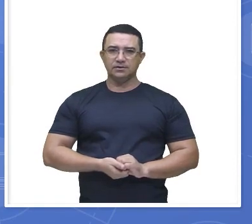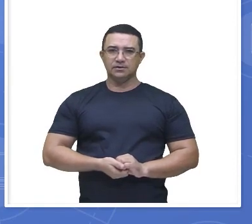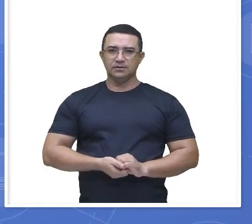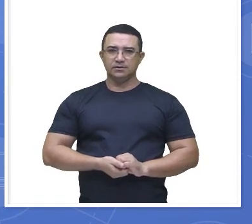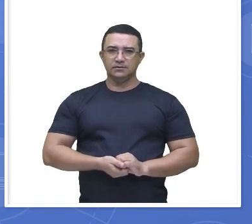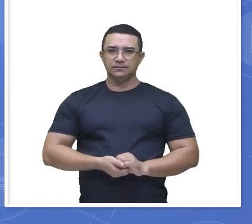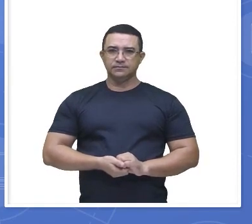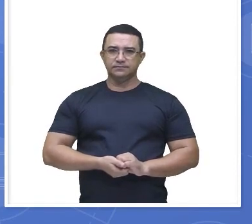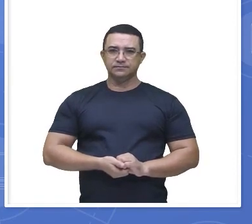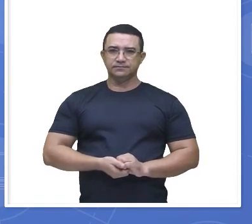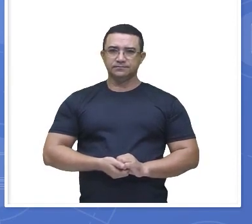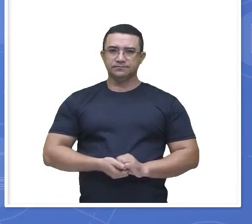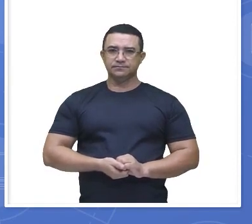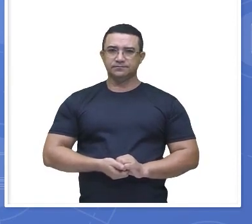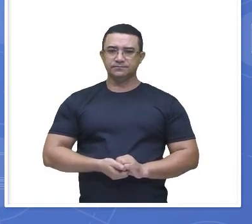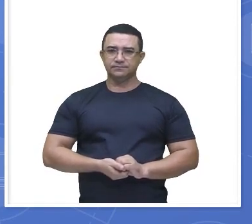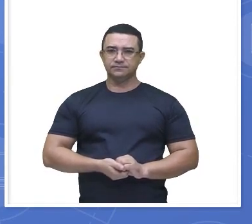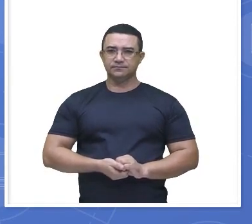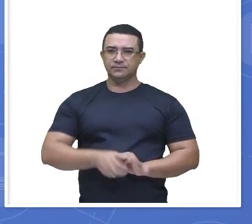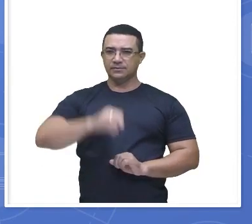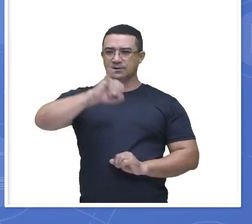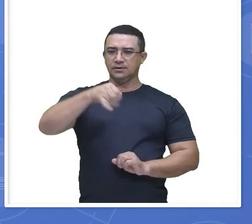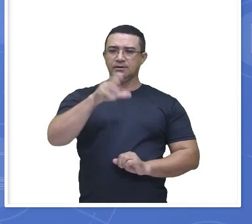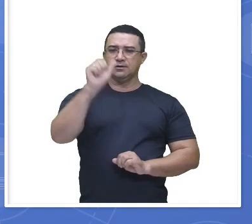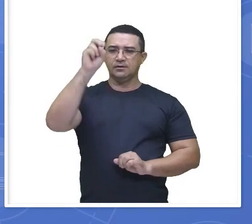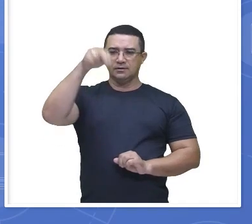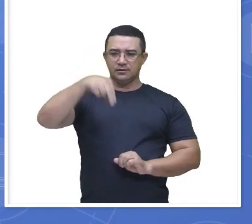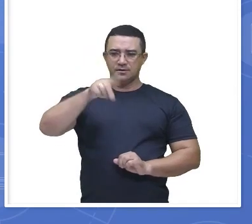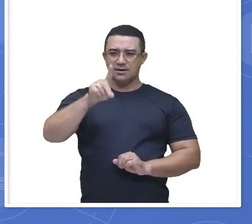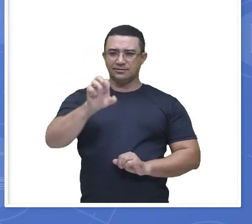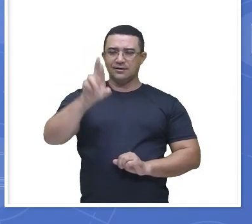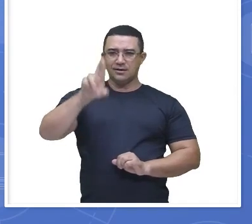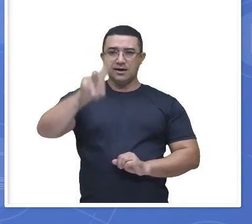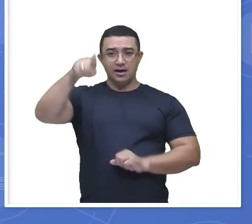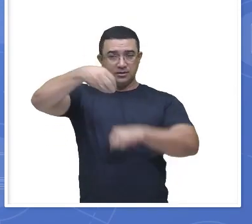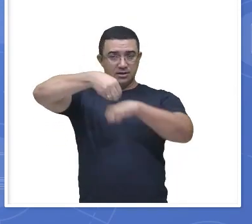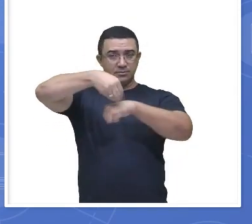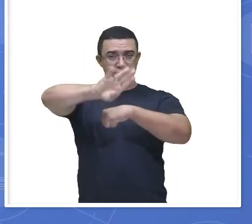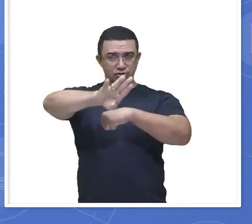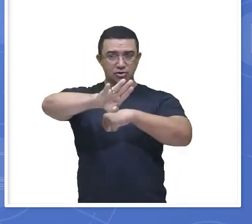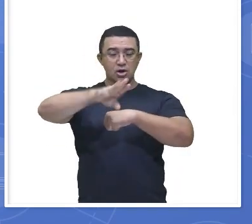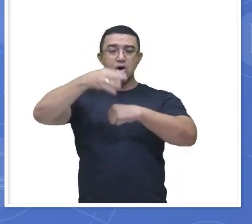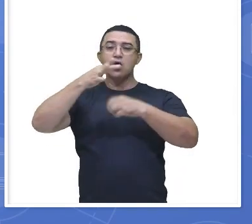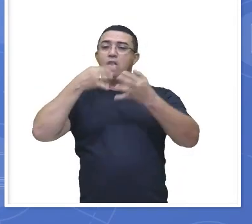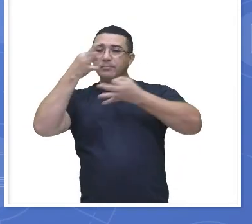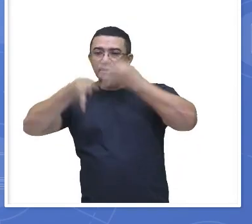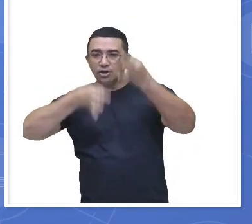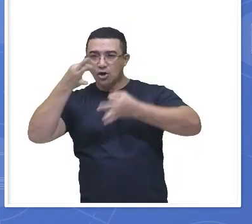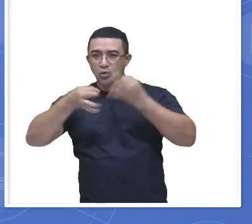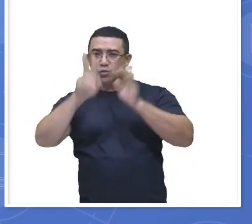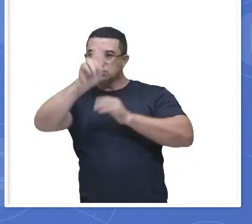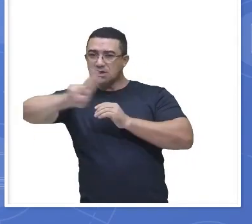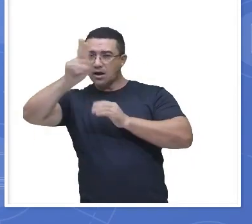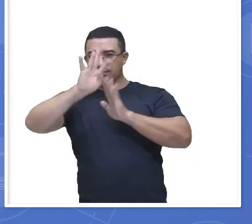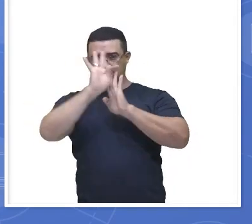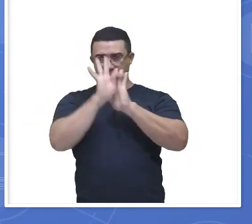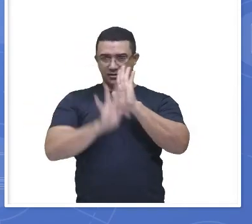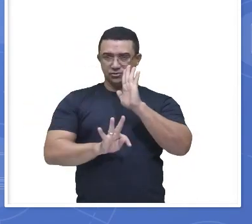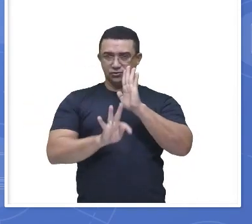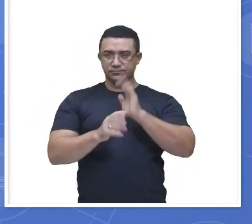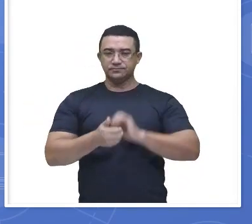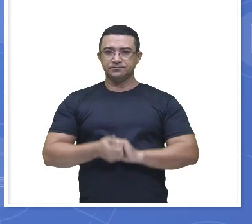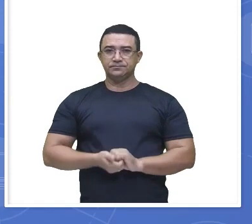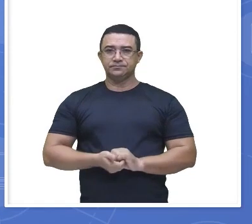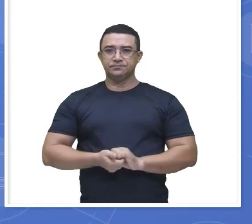vai ver lá, o Jander diz que é transmitir uma opinião ao leitor através do texto, né? Seguindo adiante, a gente